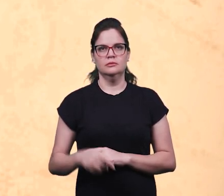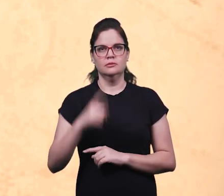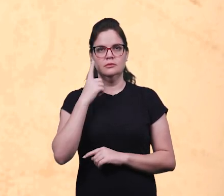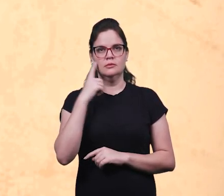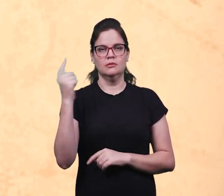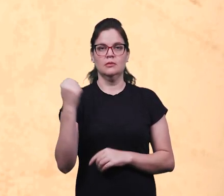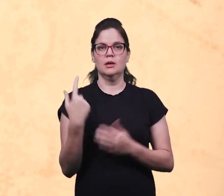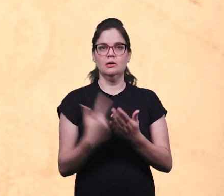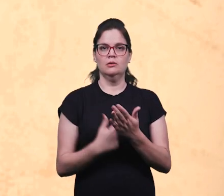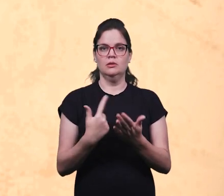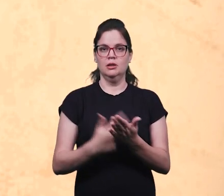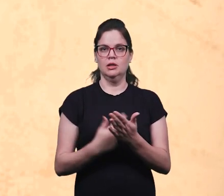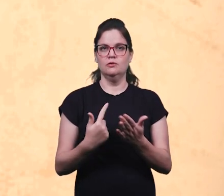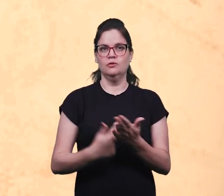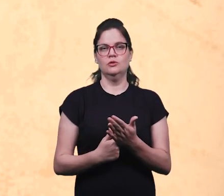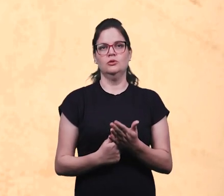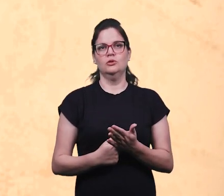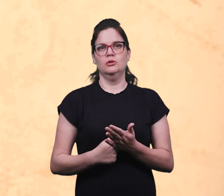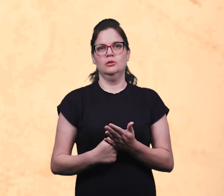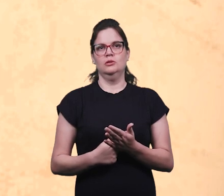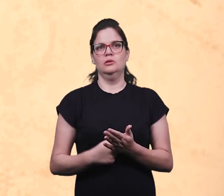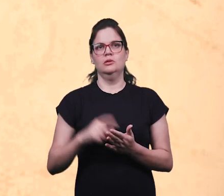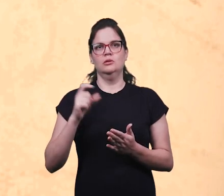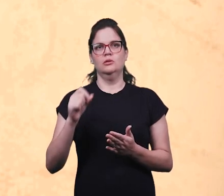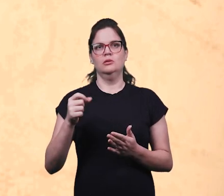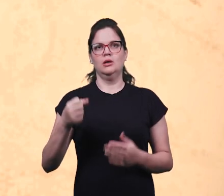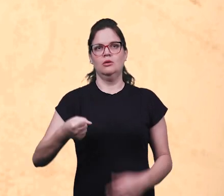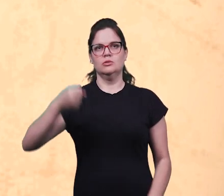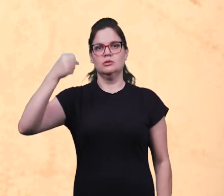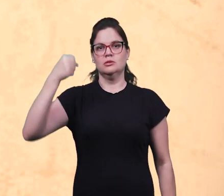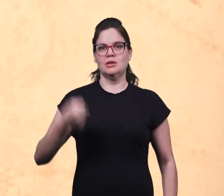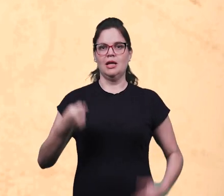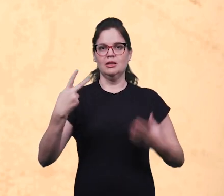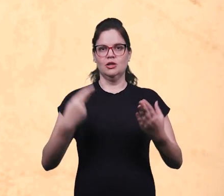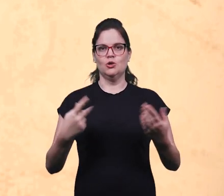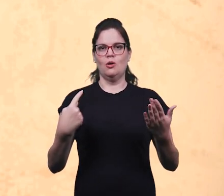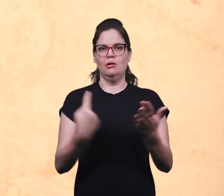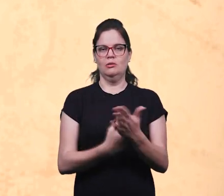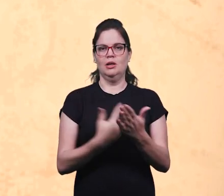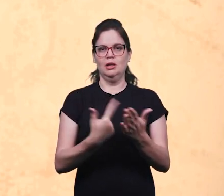rei referido no livro de Esther. Note o